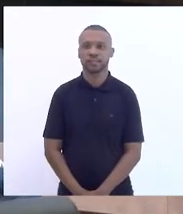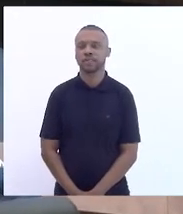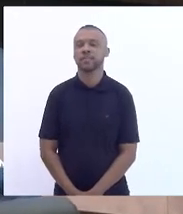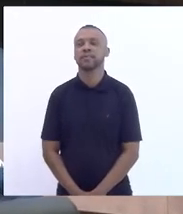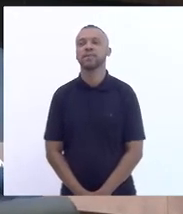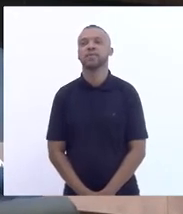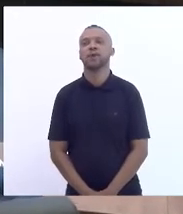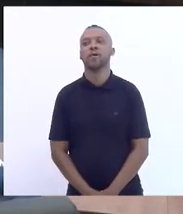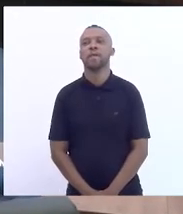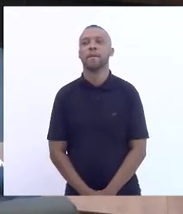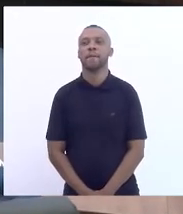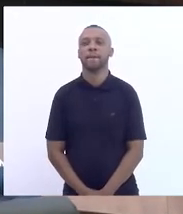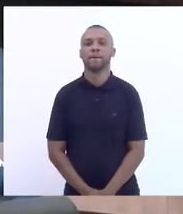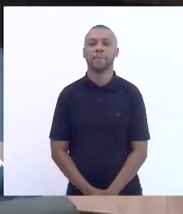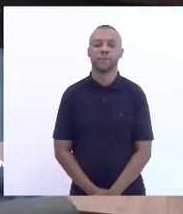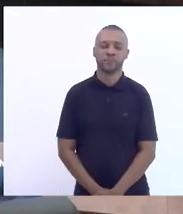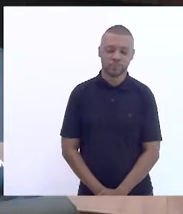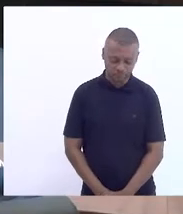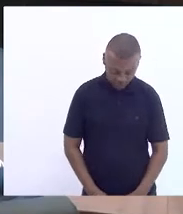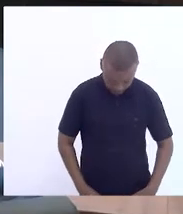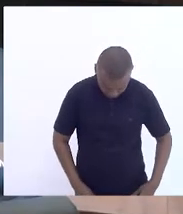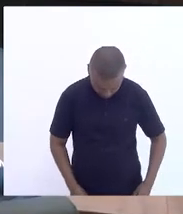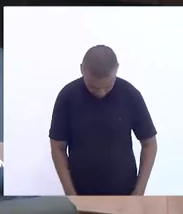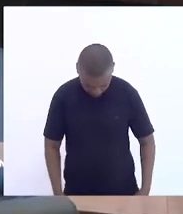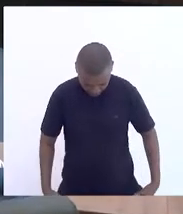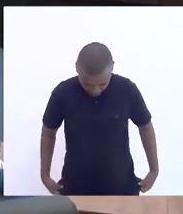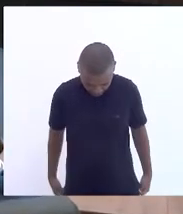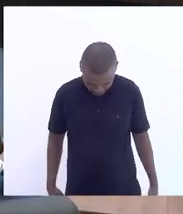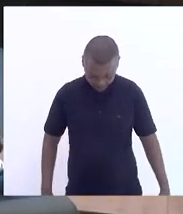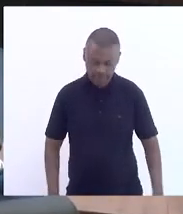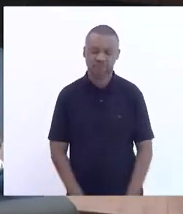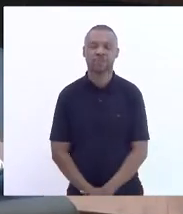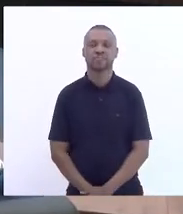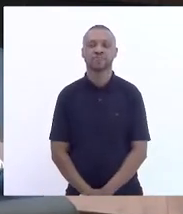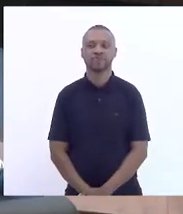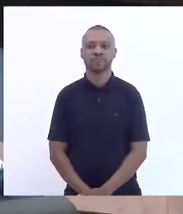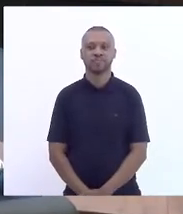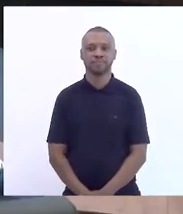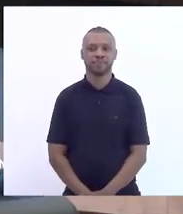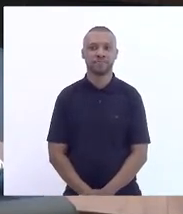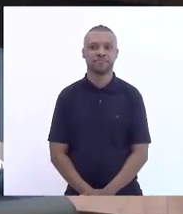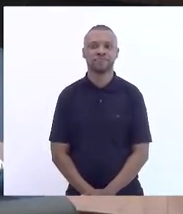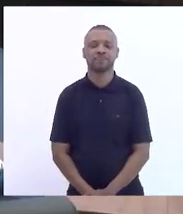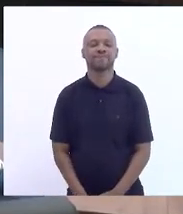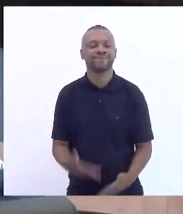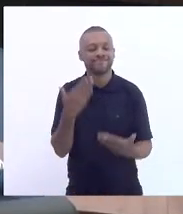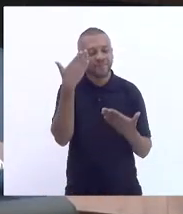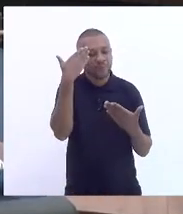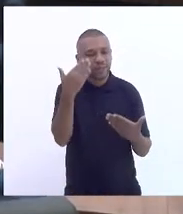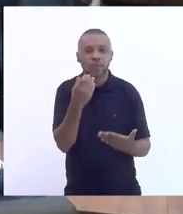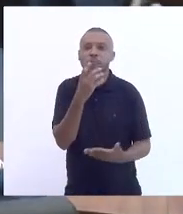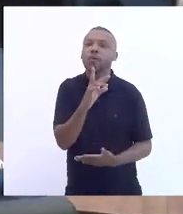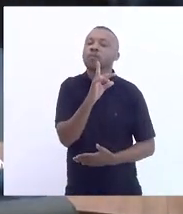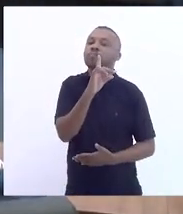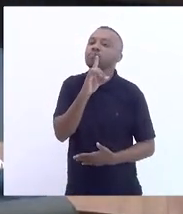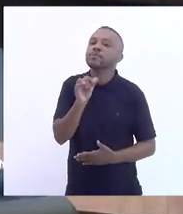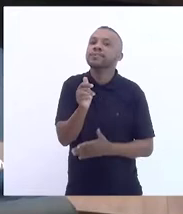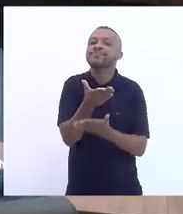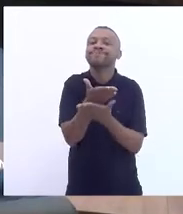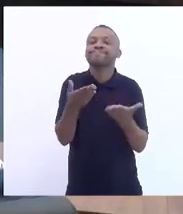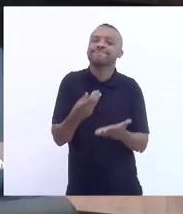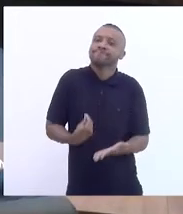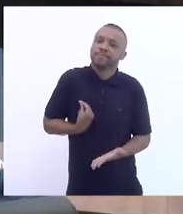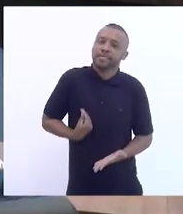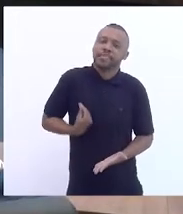ajuda aqui do microfone agora obrigada obrigado bom dia para todas as pessoas